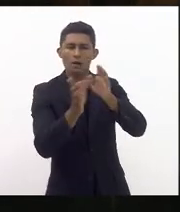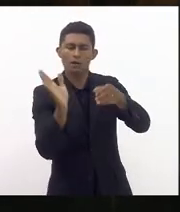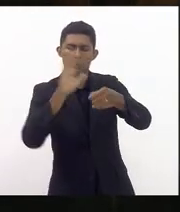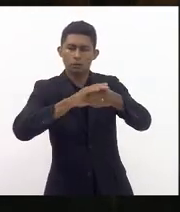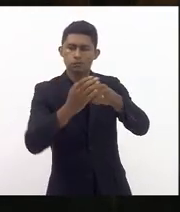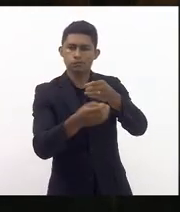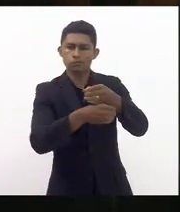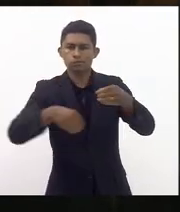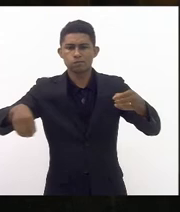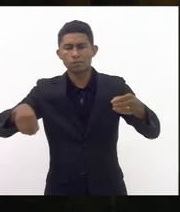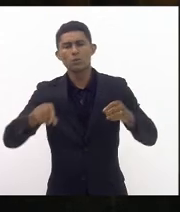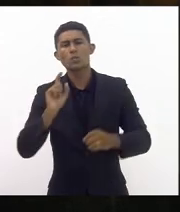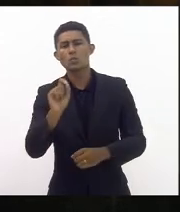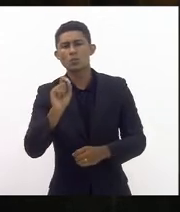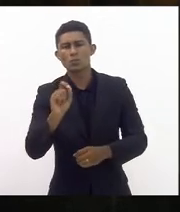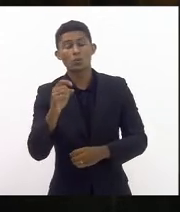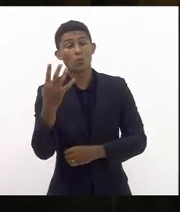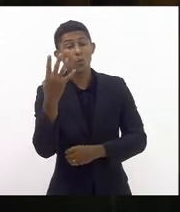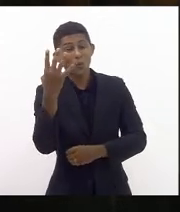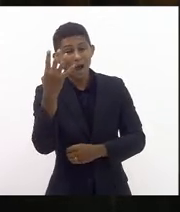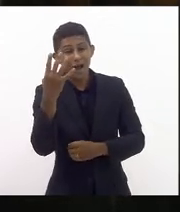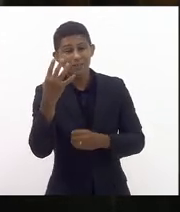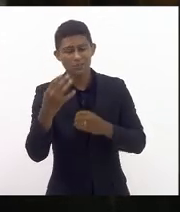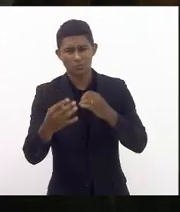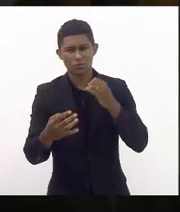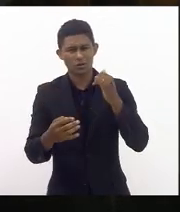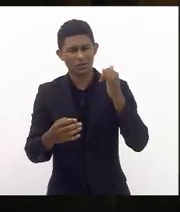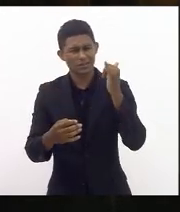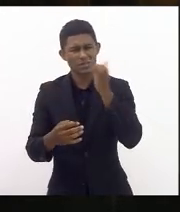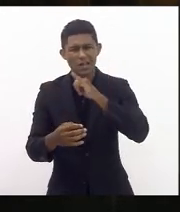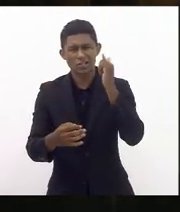de 4 termoelétricas